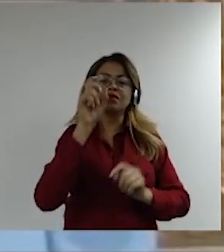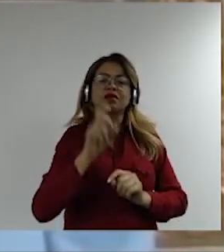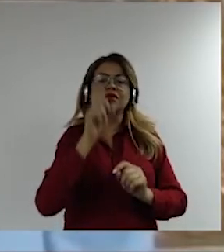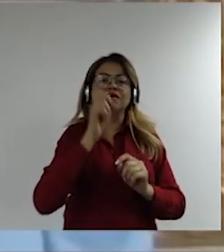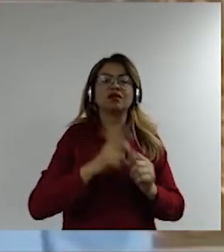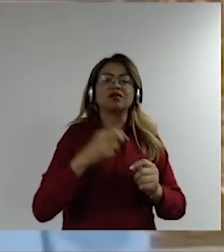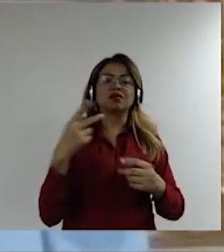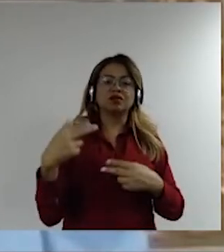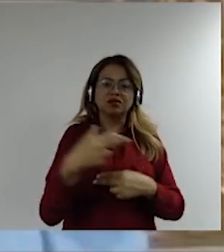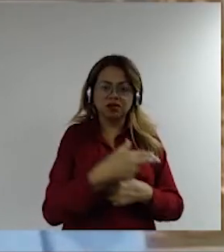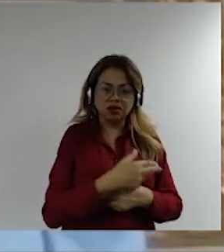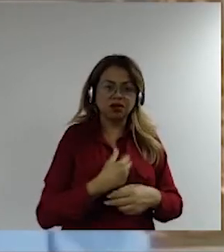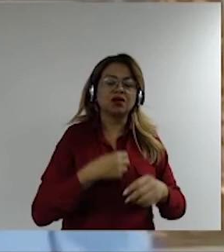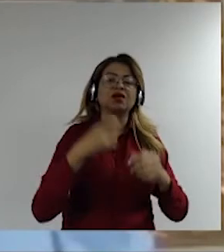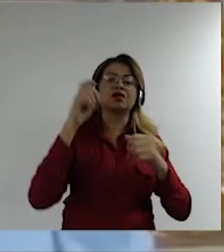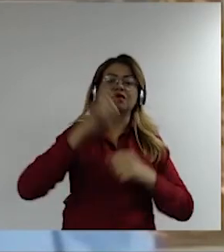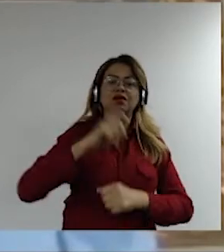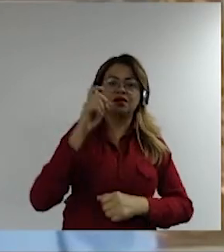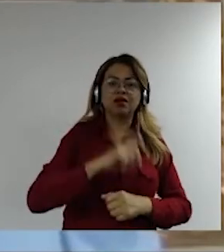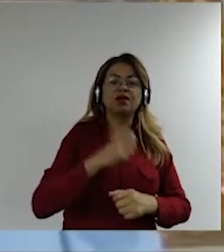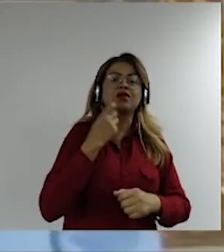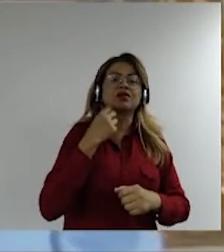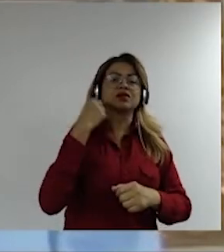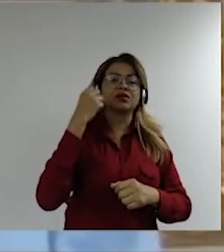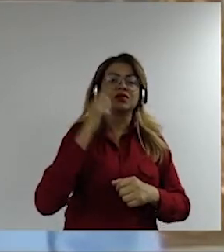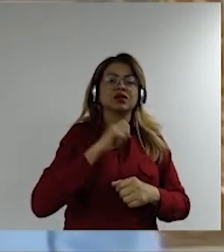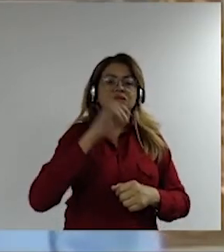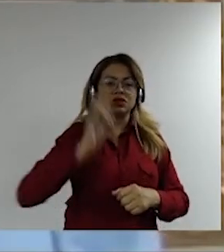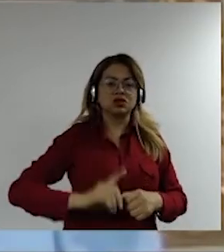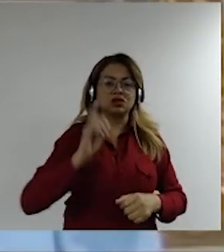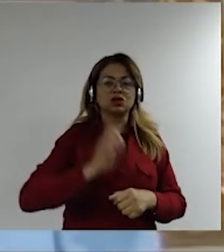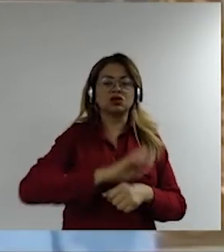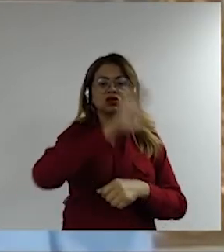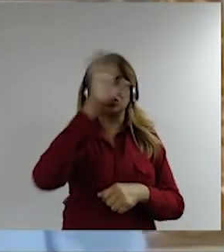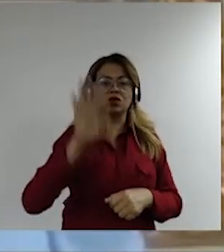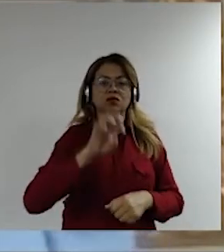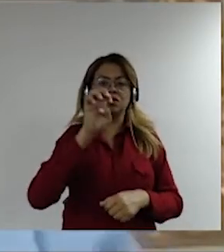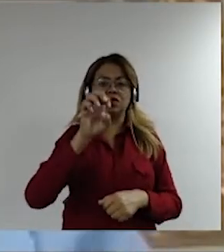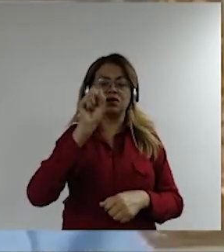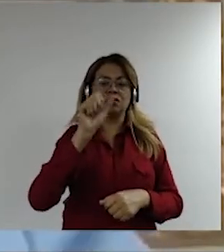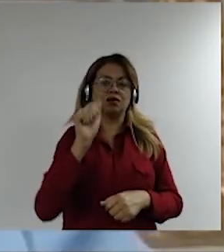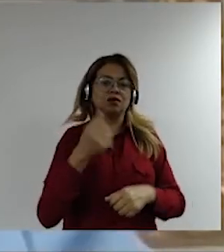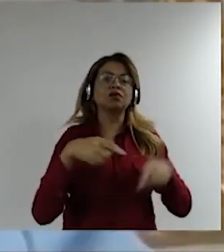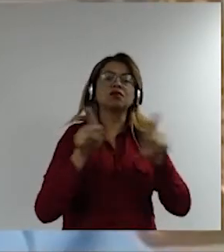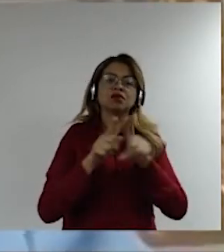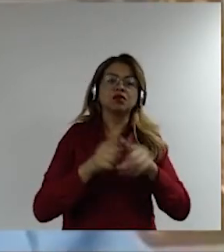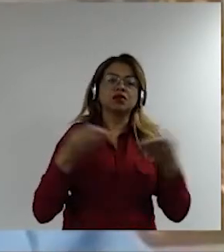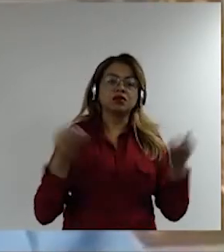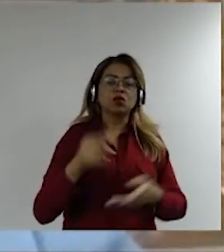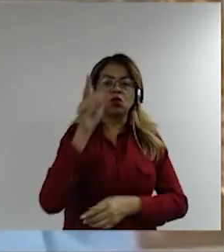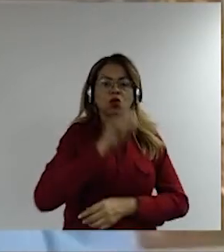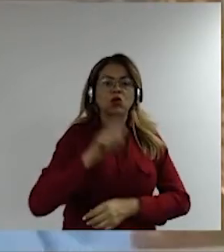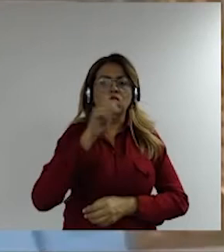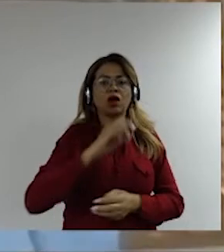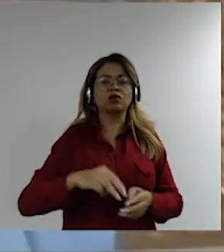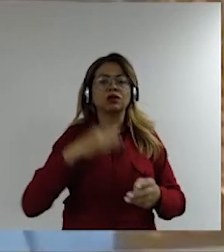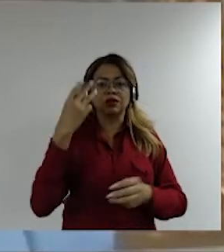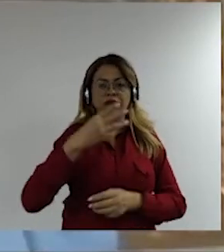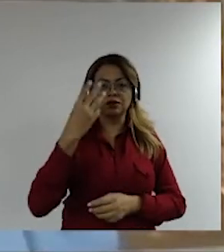ex-tesoureiro, ex-diretor-geral da ESA, e atualmente também é conselheiro federal pelo OAB de Goiás pelo terceiro